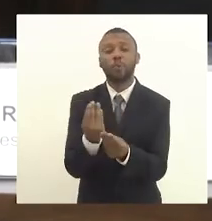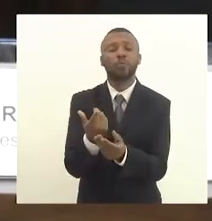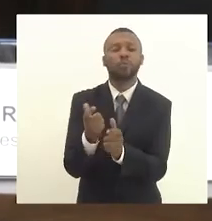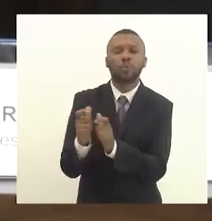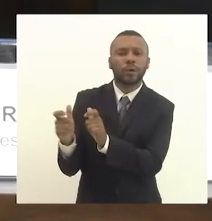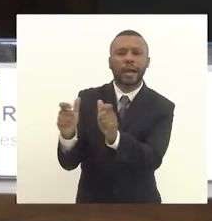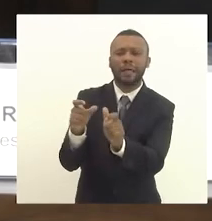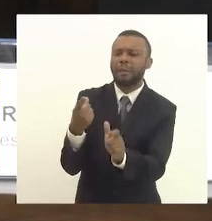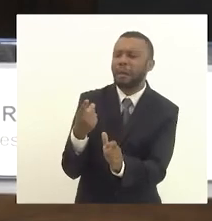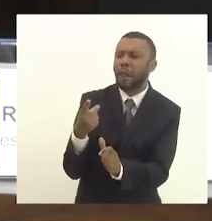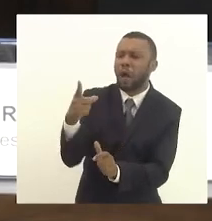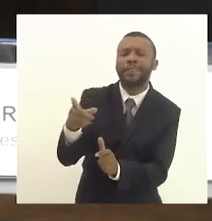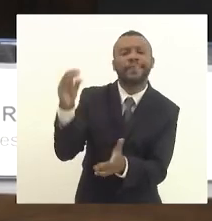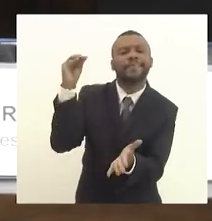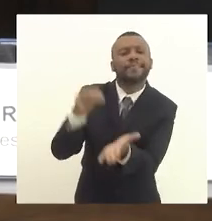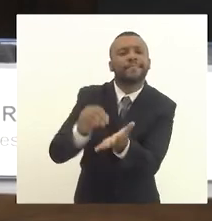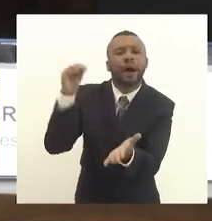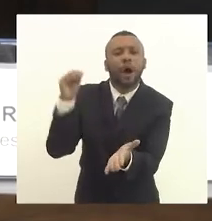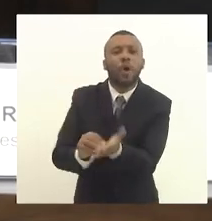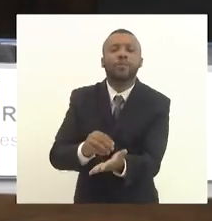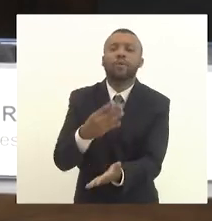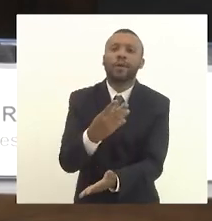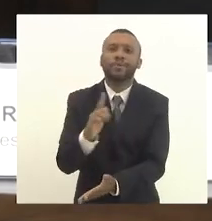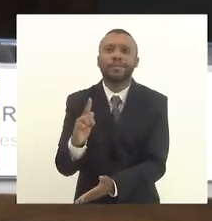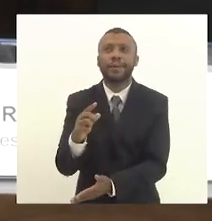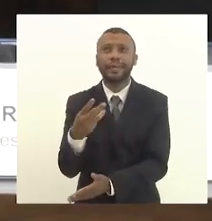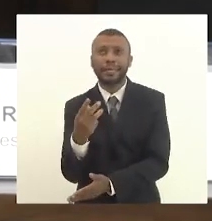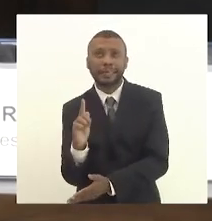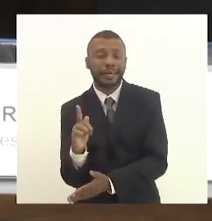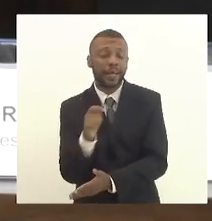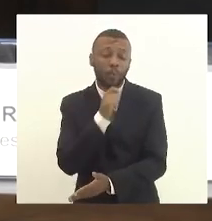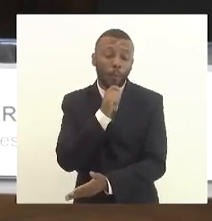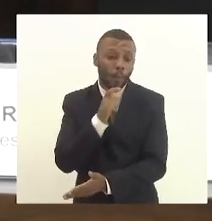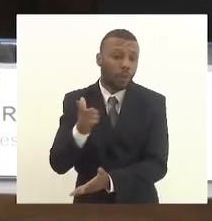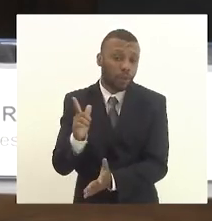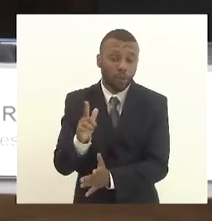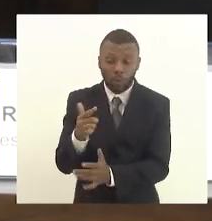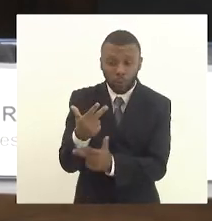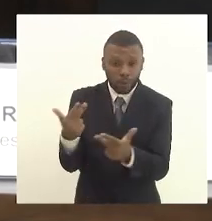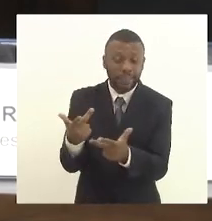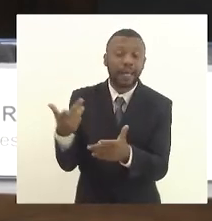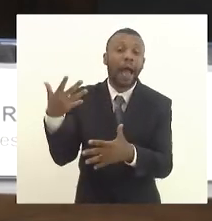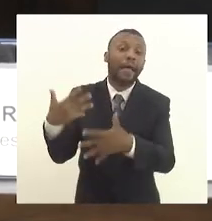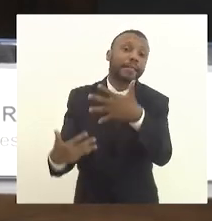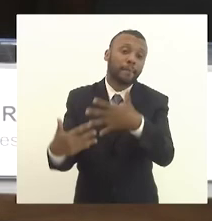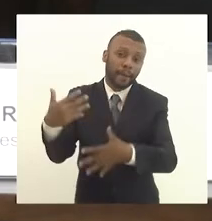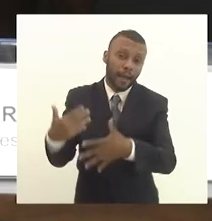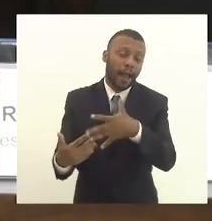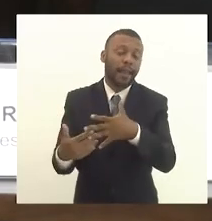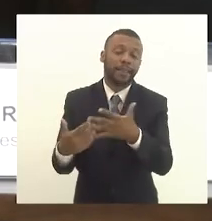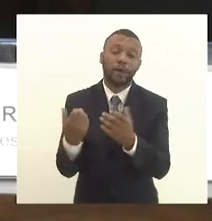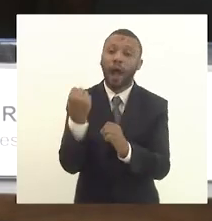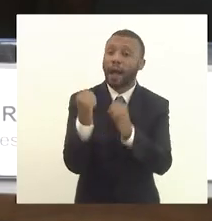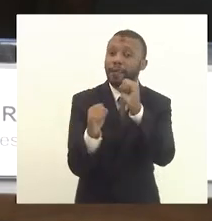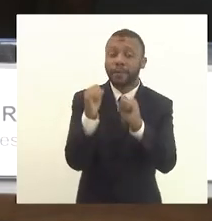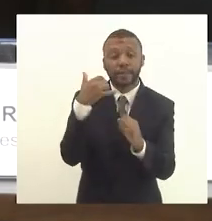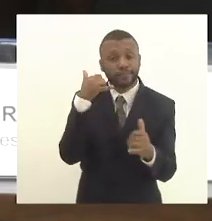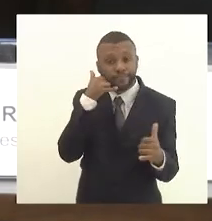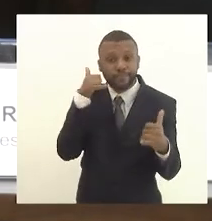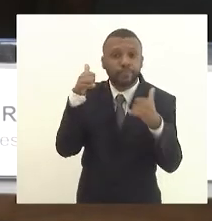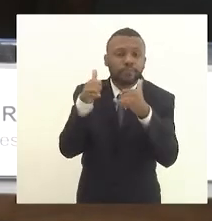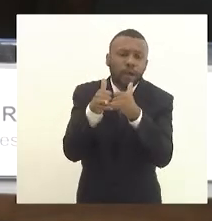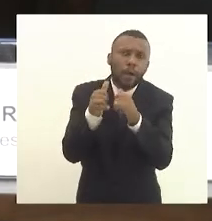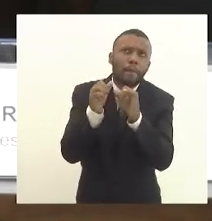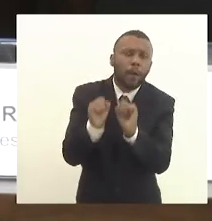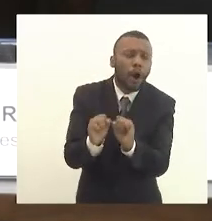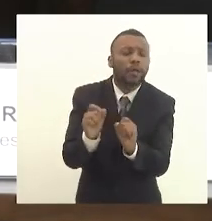3G, fato que atrapalha o desenvolvimento econômico e social. Que as empresas de telefonia podem fazer, o que podem fazer